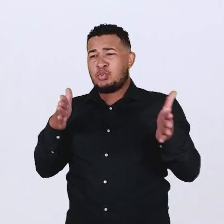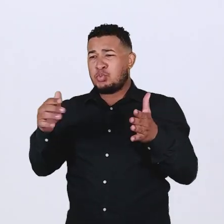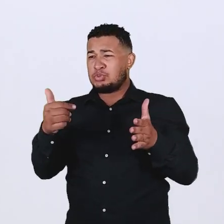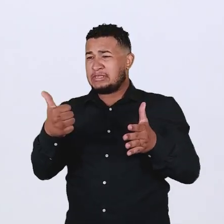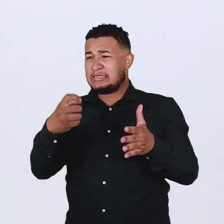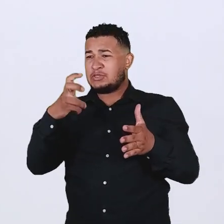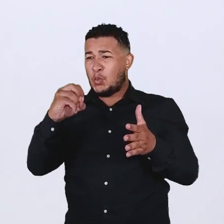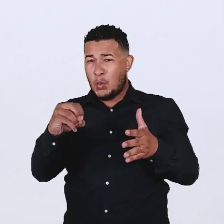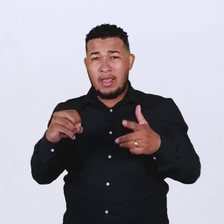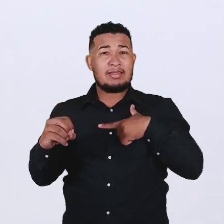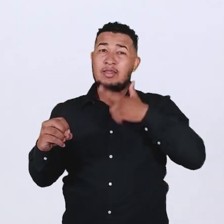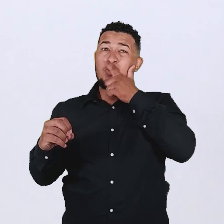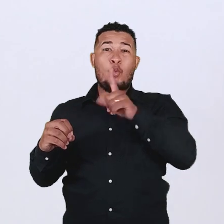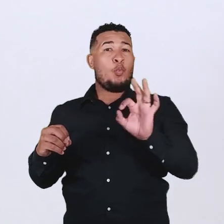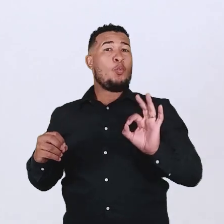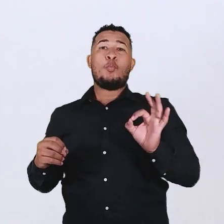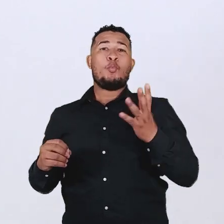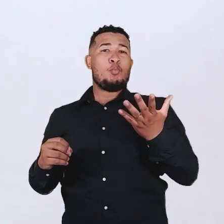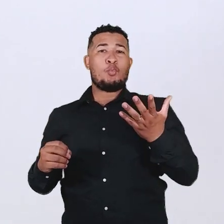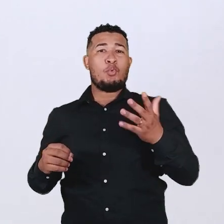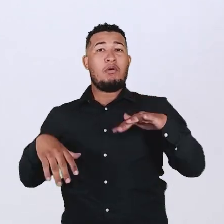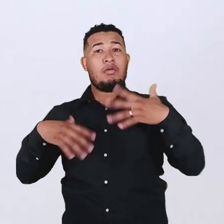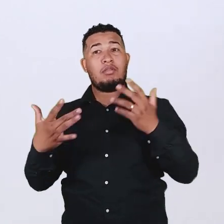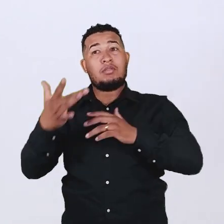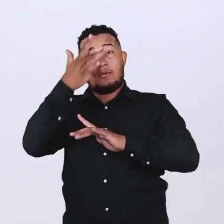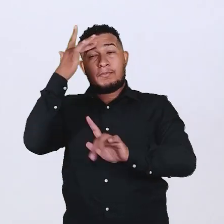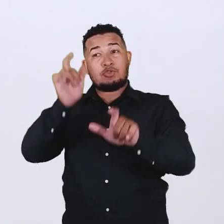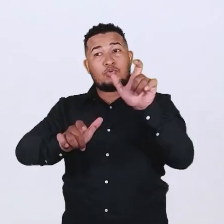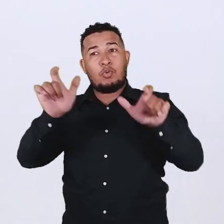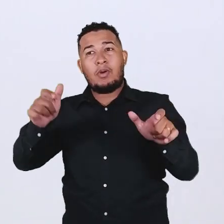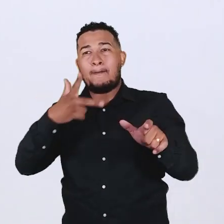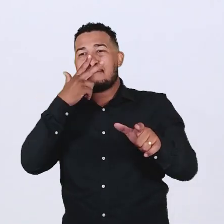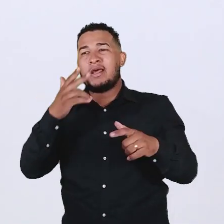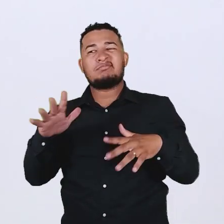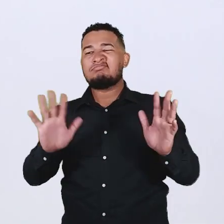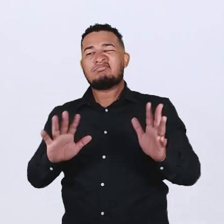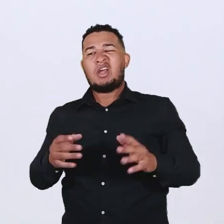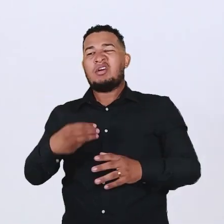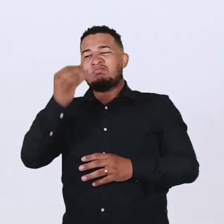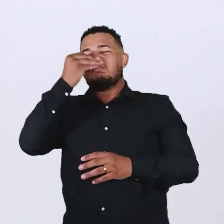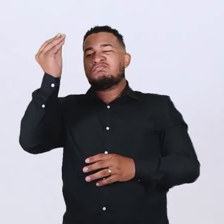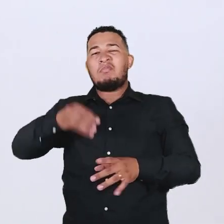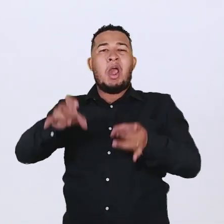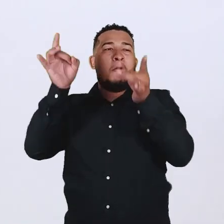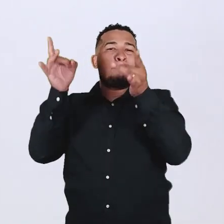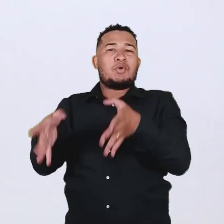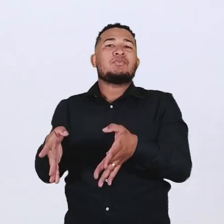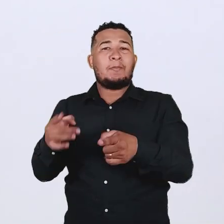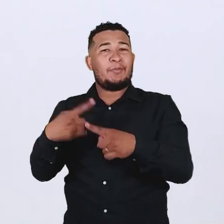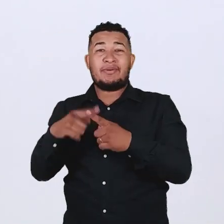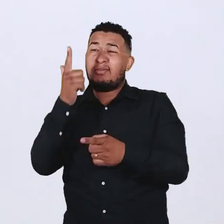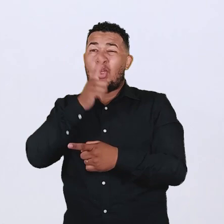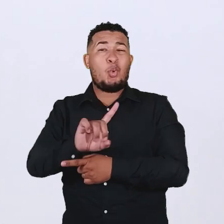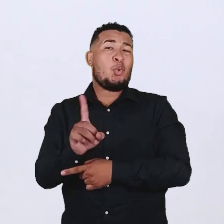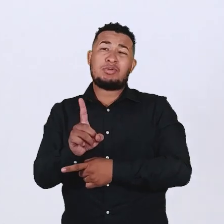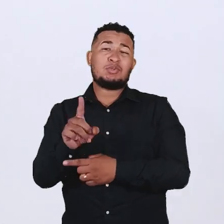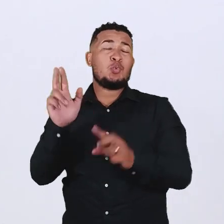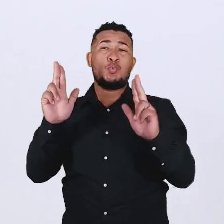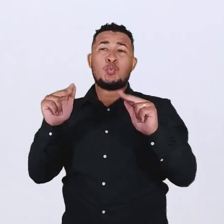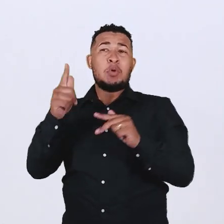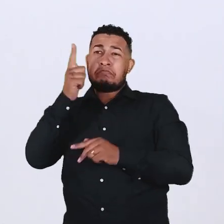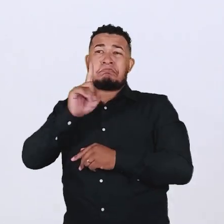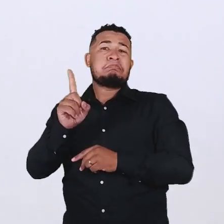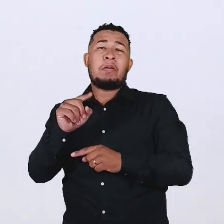que fazer 150 minutos e você não consegue. Então as pessoas geralmente tendem a desistir por não conseguir